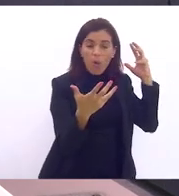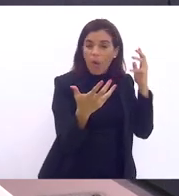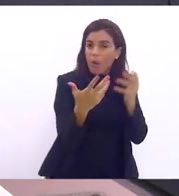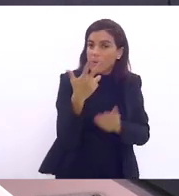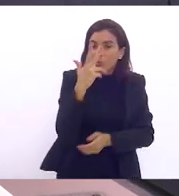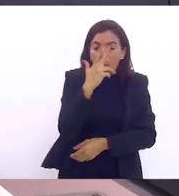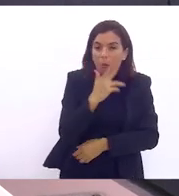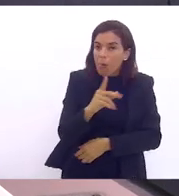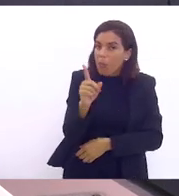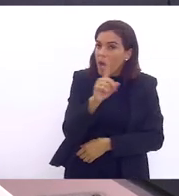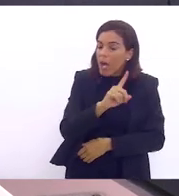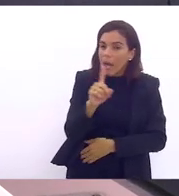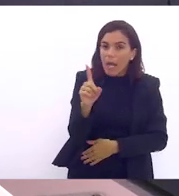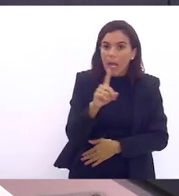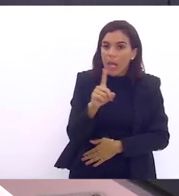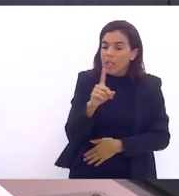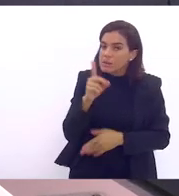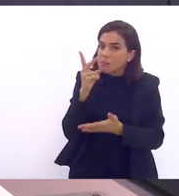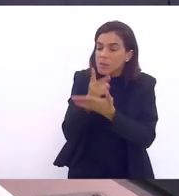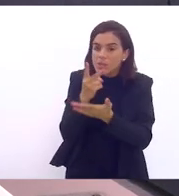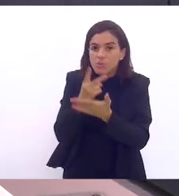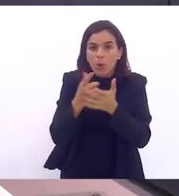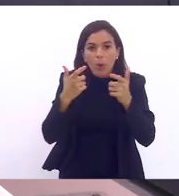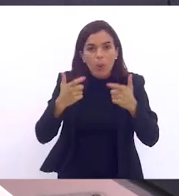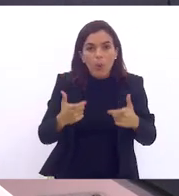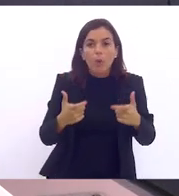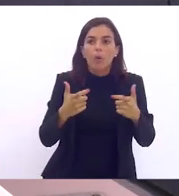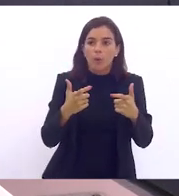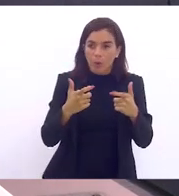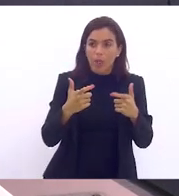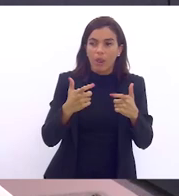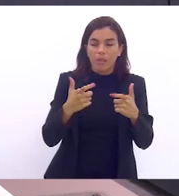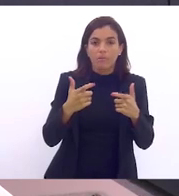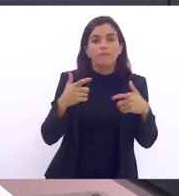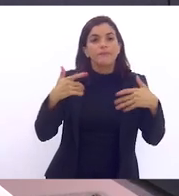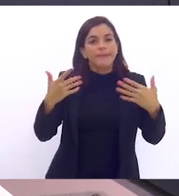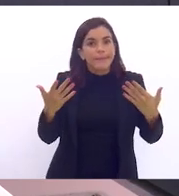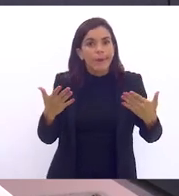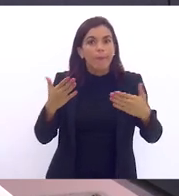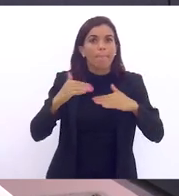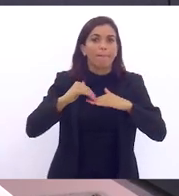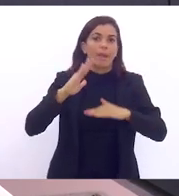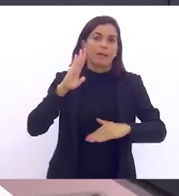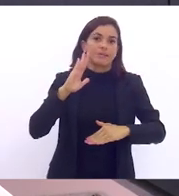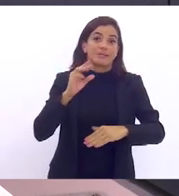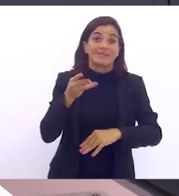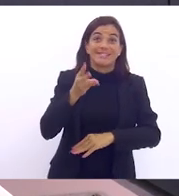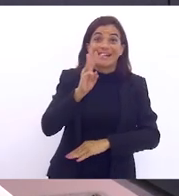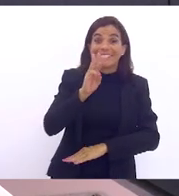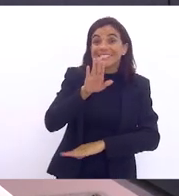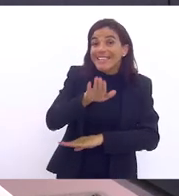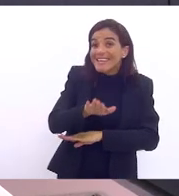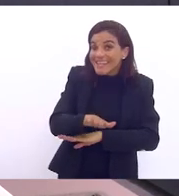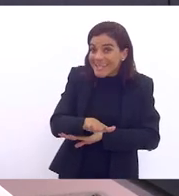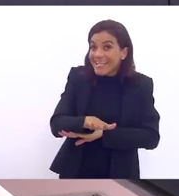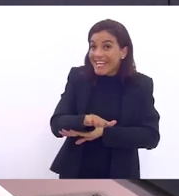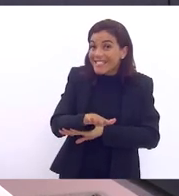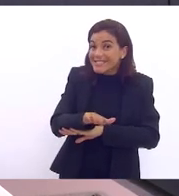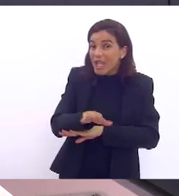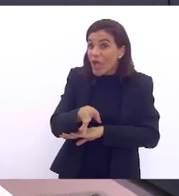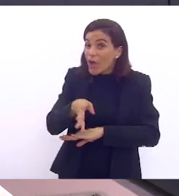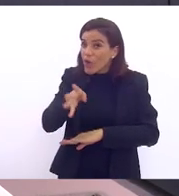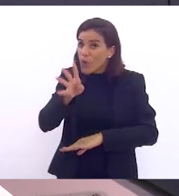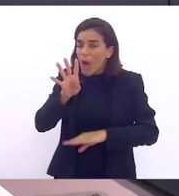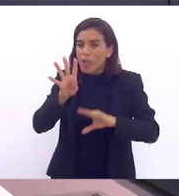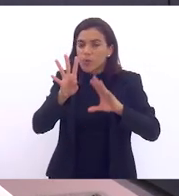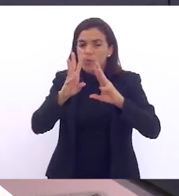parece que você está naquele mesmo local eh e mais que isso isso às 3 horas da tarde às 4:00 isso